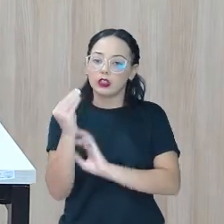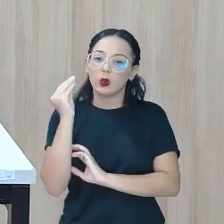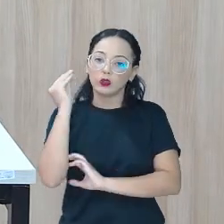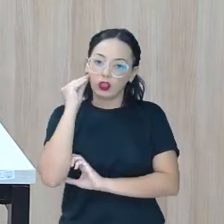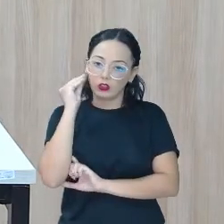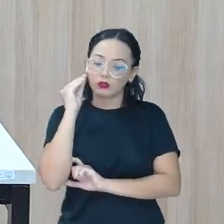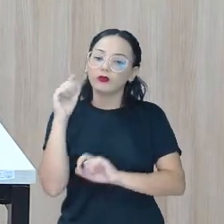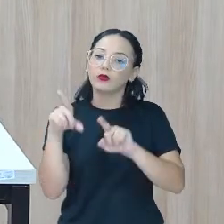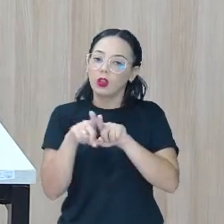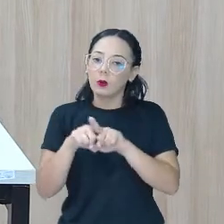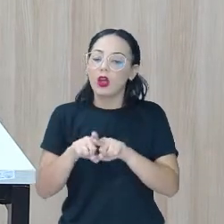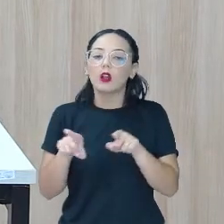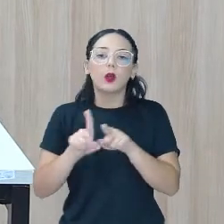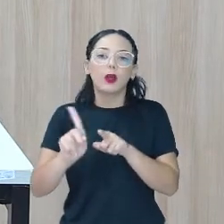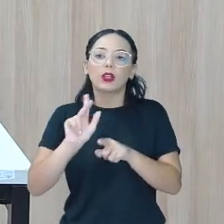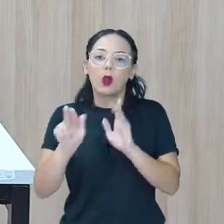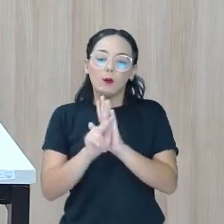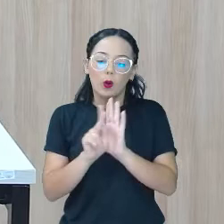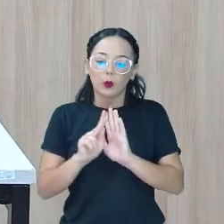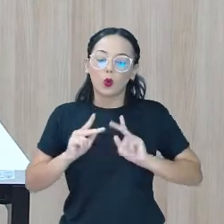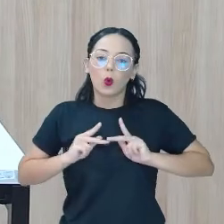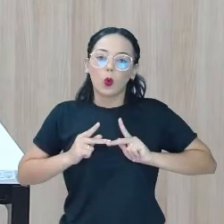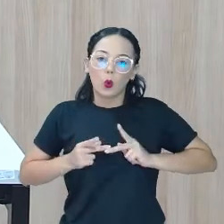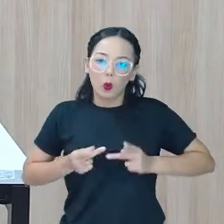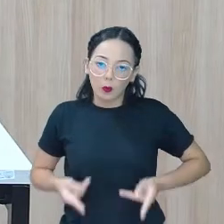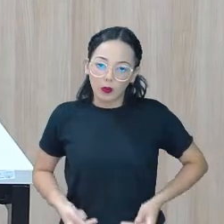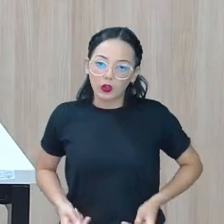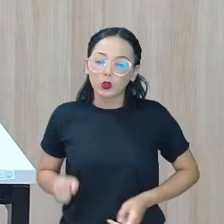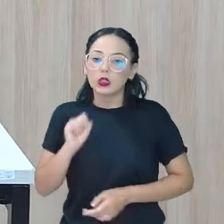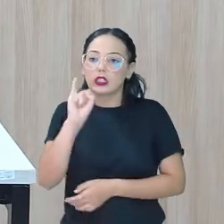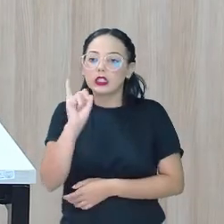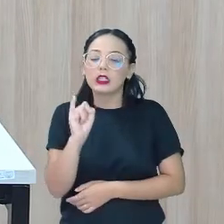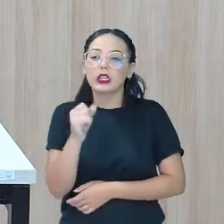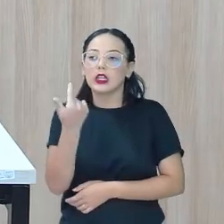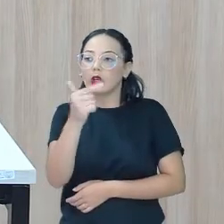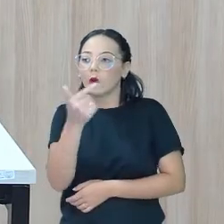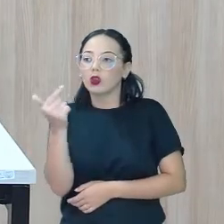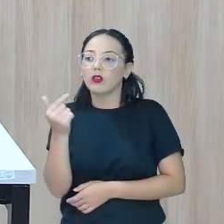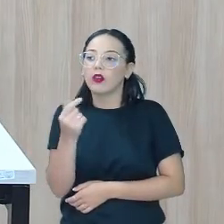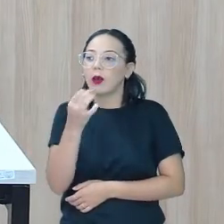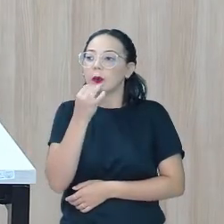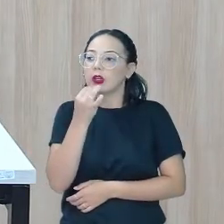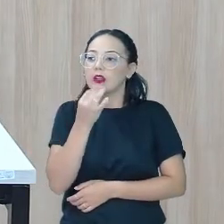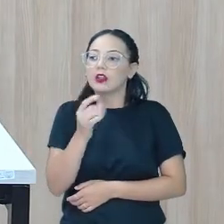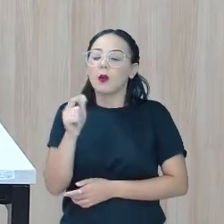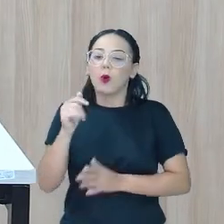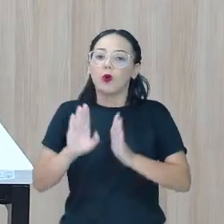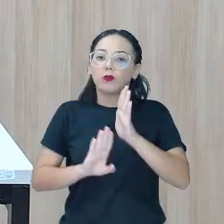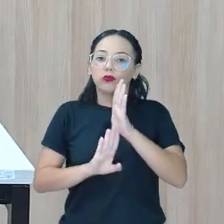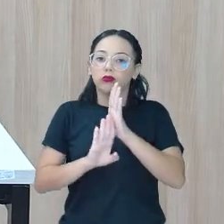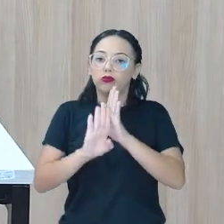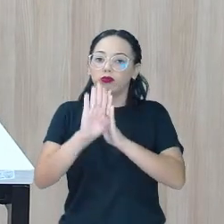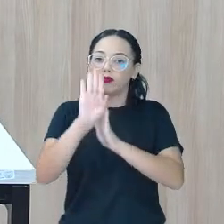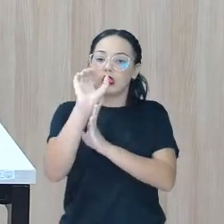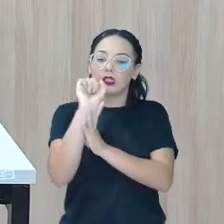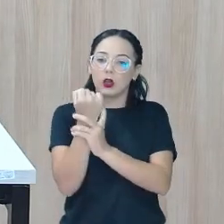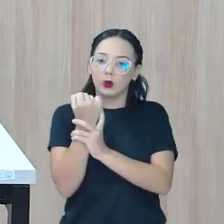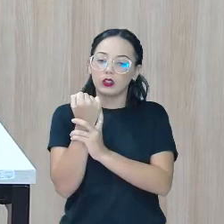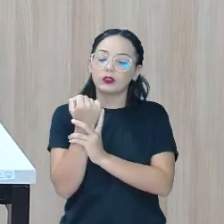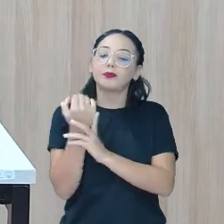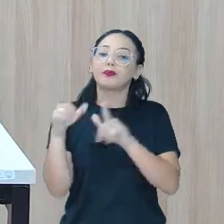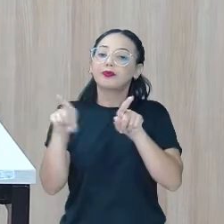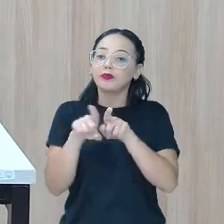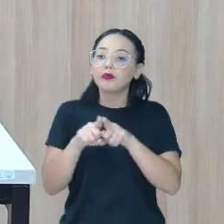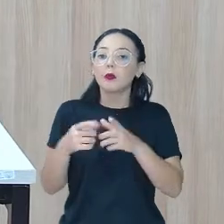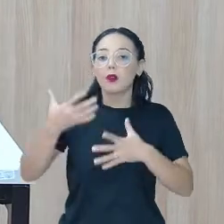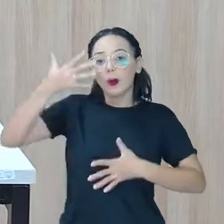vai fazer também na questão da espécie humana sem, né, vamos dizer assim, um grau altíssimo de segurança. E aí, na